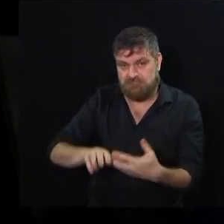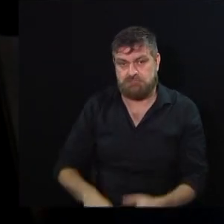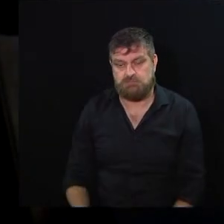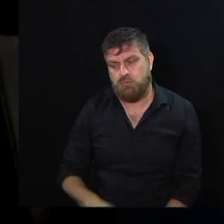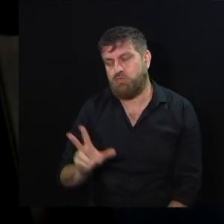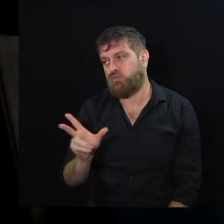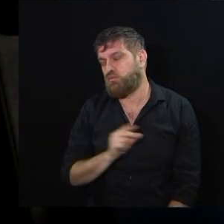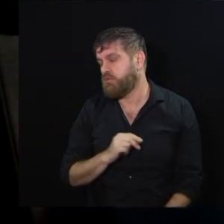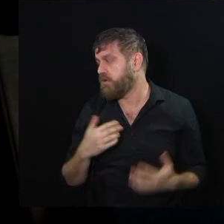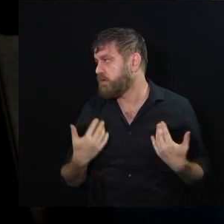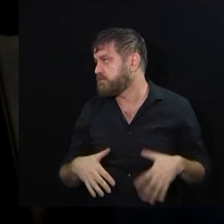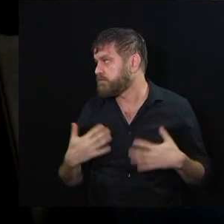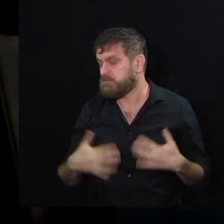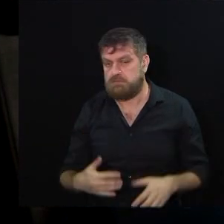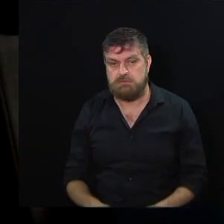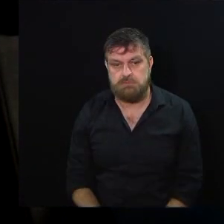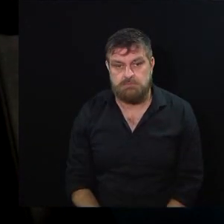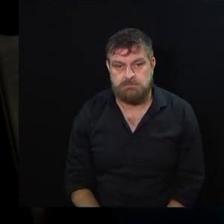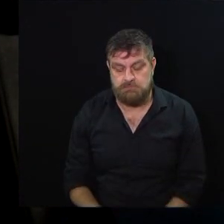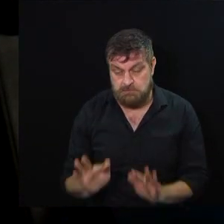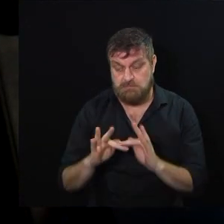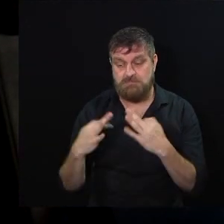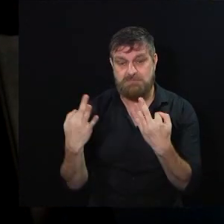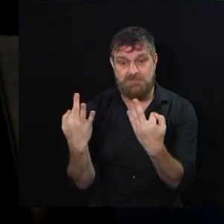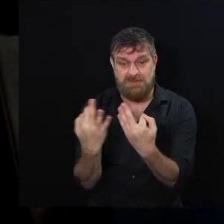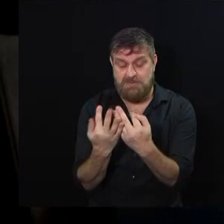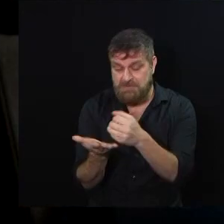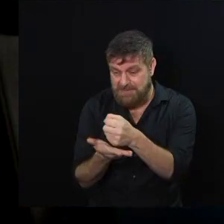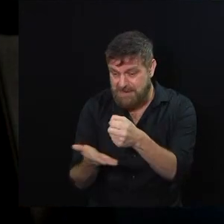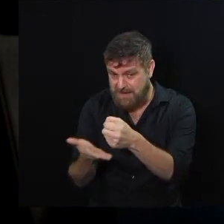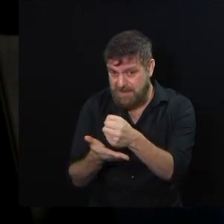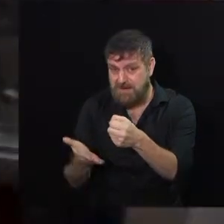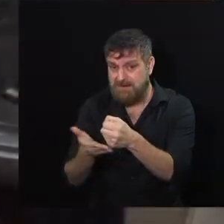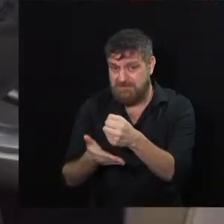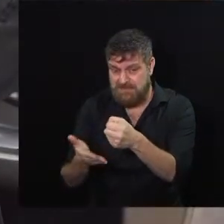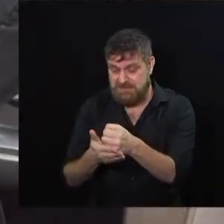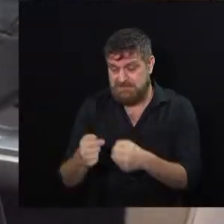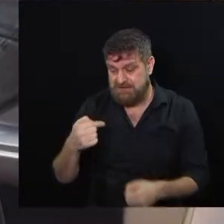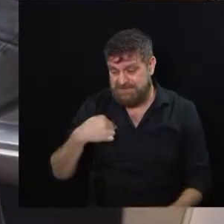A família tem um papel fundamental. Sem eles eu não estaria hoje aqui.